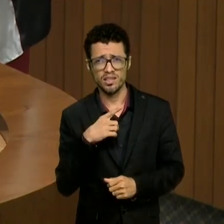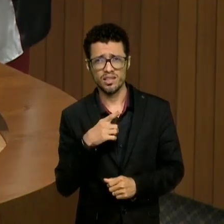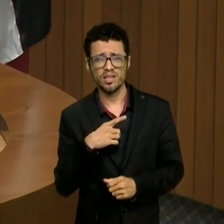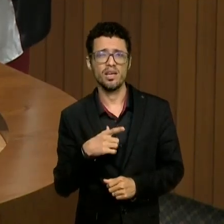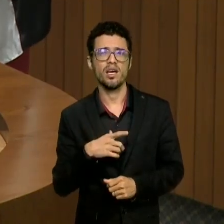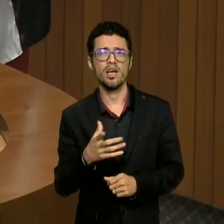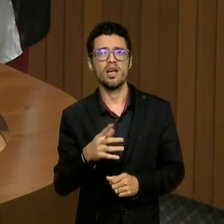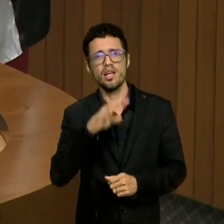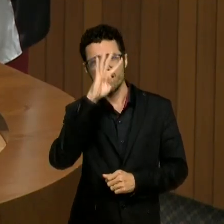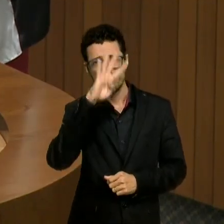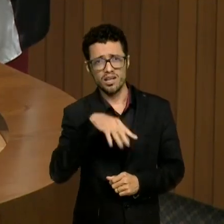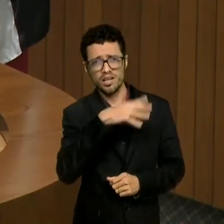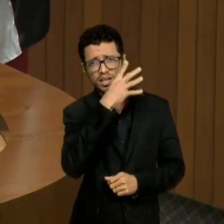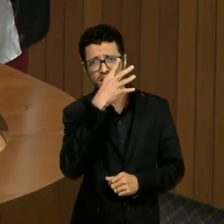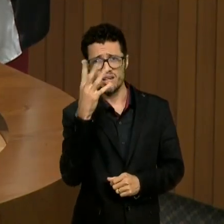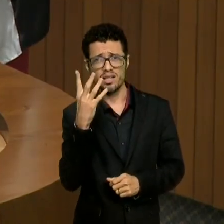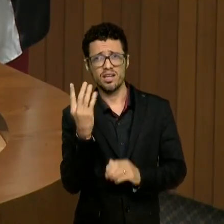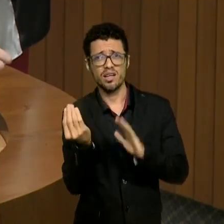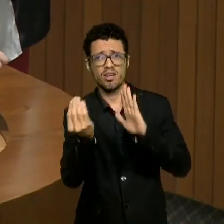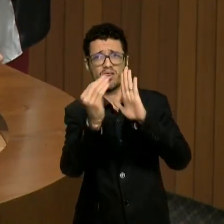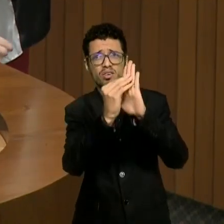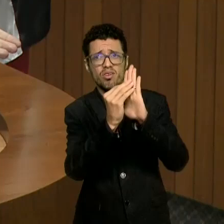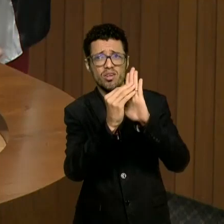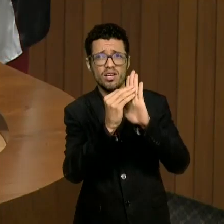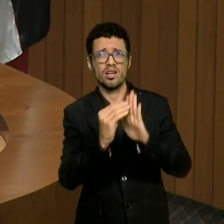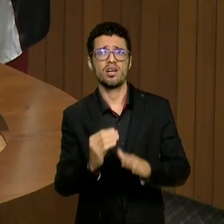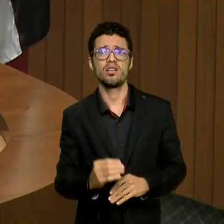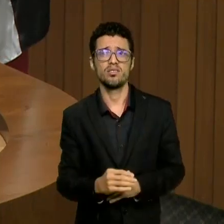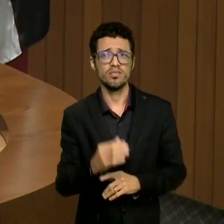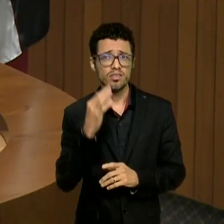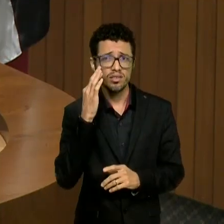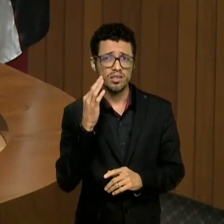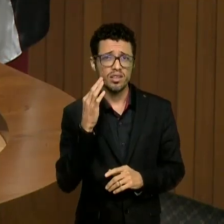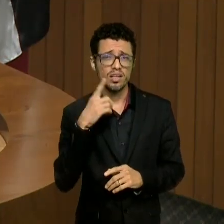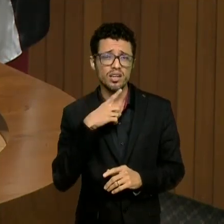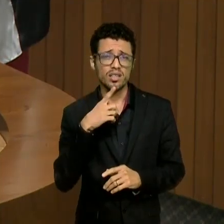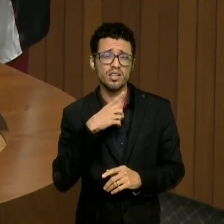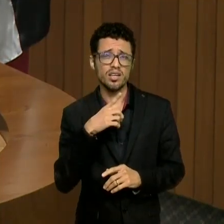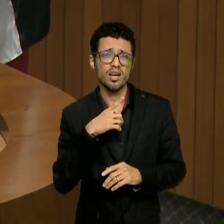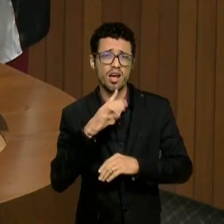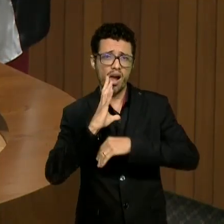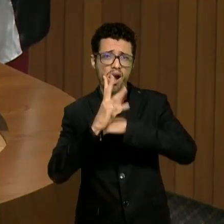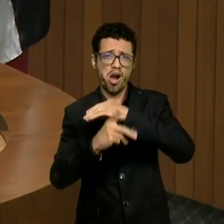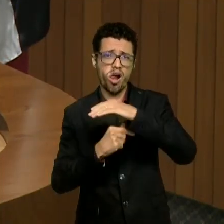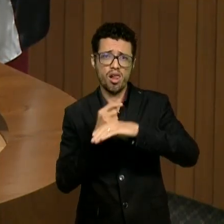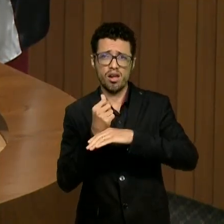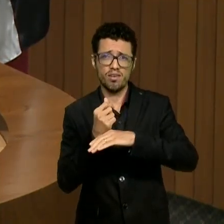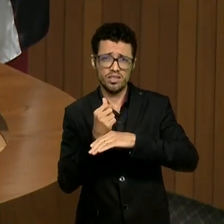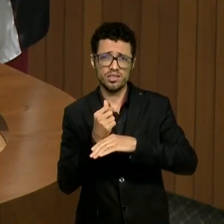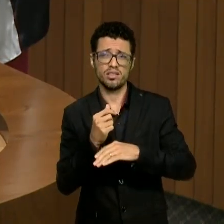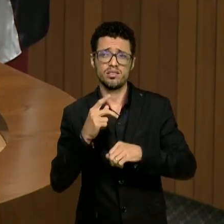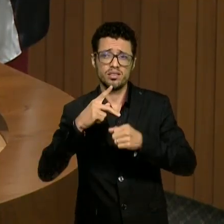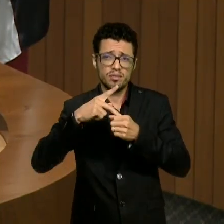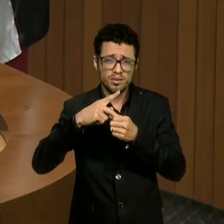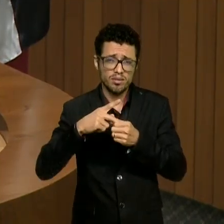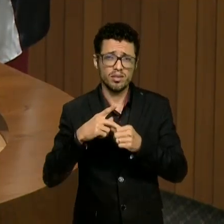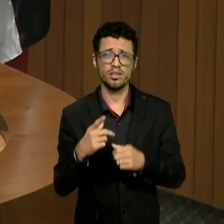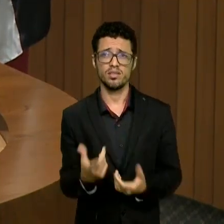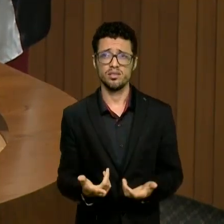Jato. Está lá, citado. A gente sabe que as coisas não foram para frente, que a Lava Jato foi inviabilizada. Então,